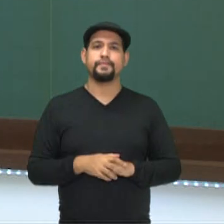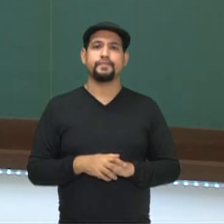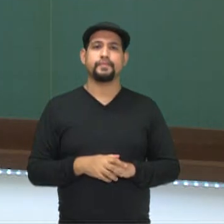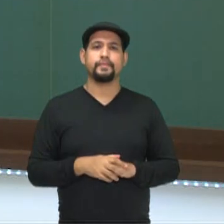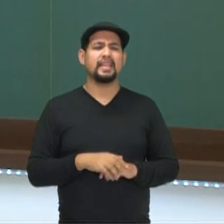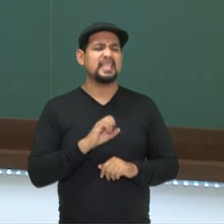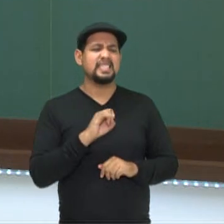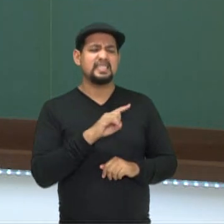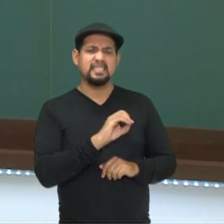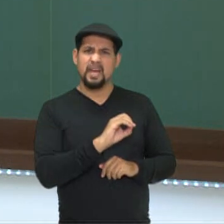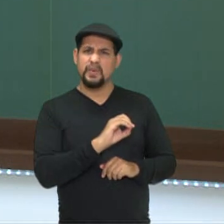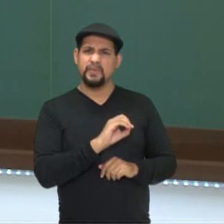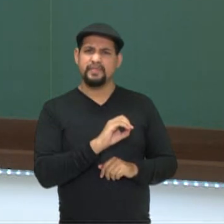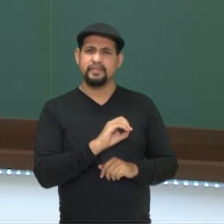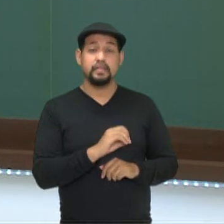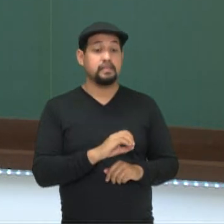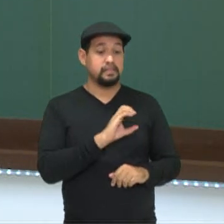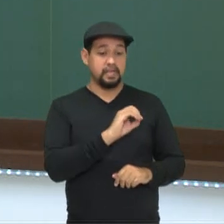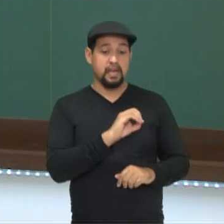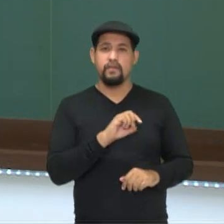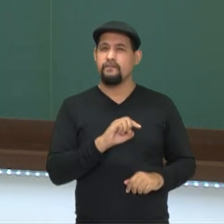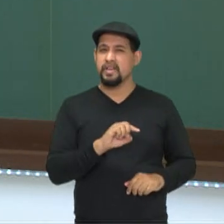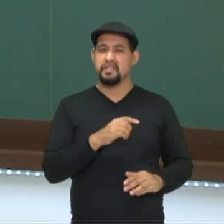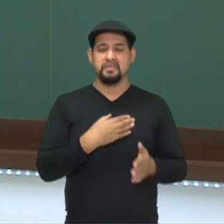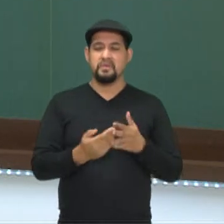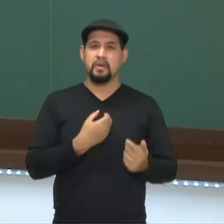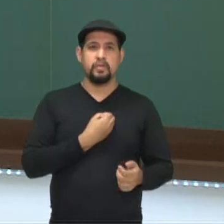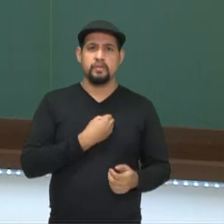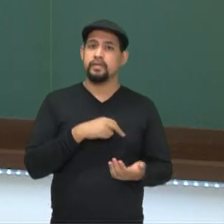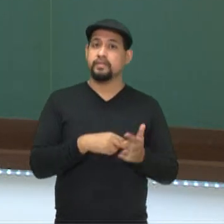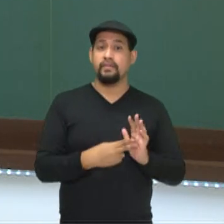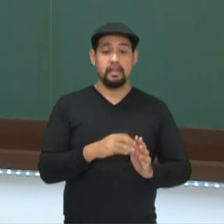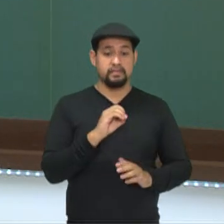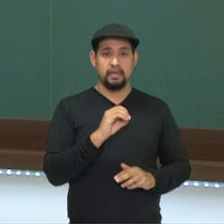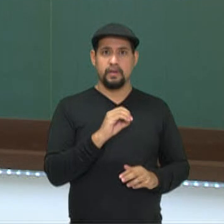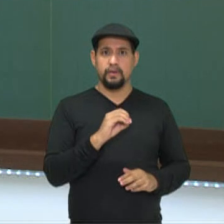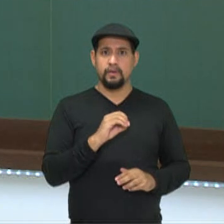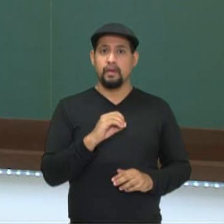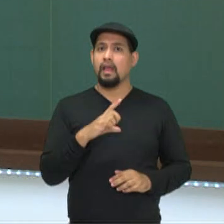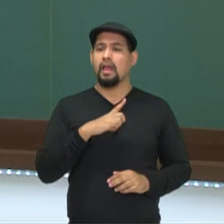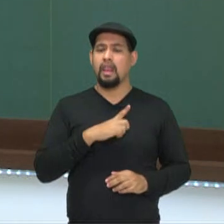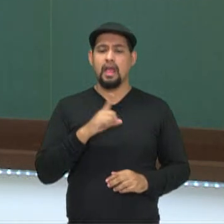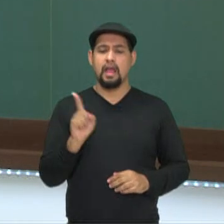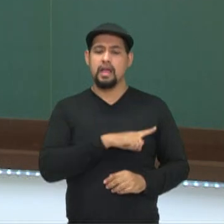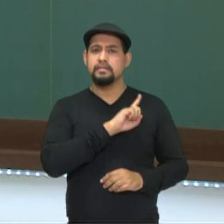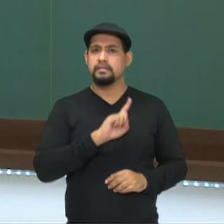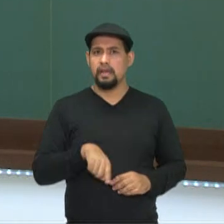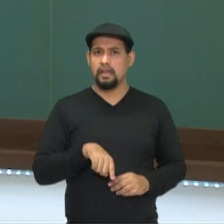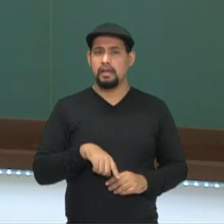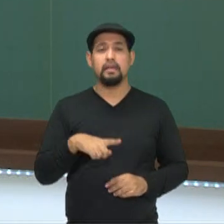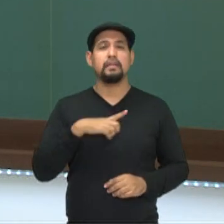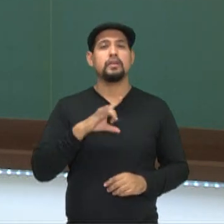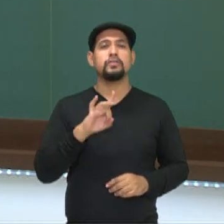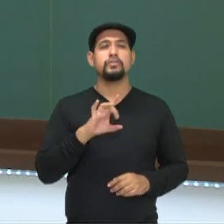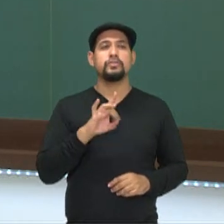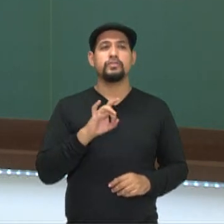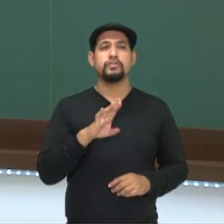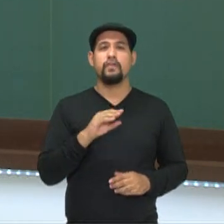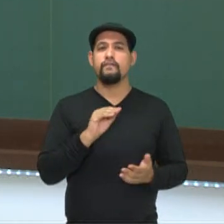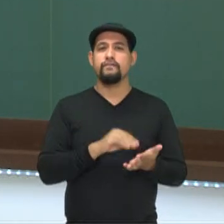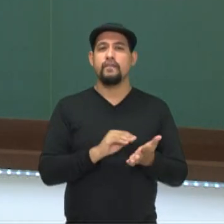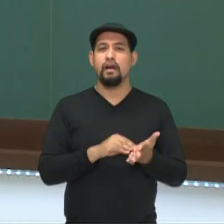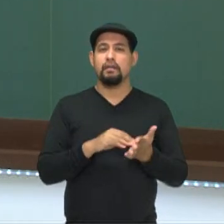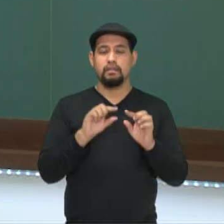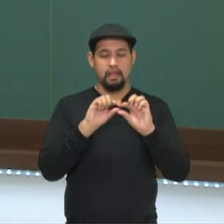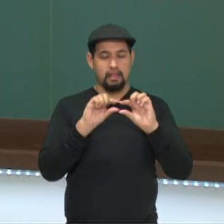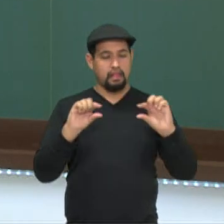zero? Se ele for zero, zero vezes qualquer coisa, zero. Essa parte se anula e sobra só esse restante da